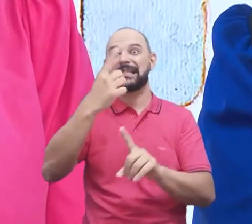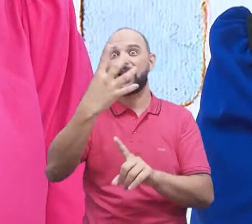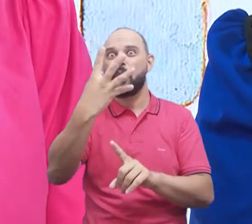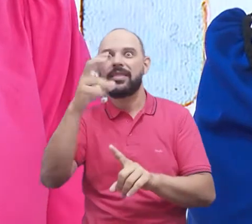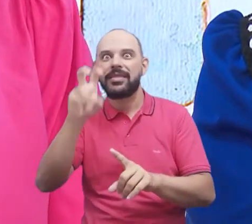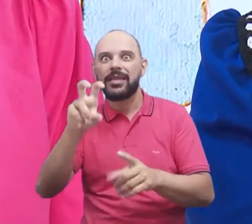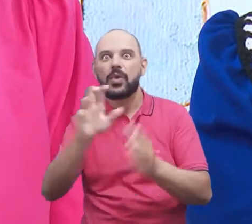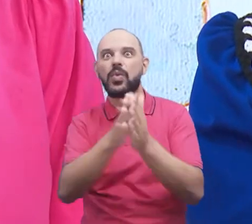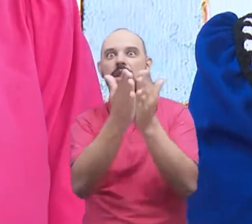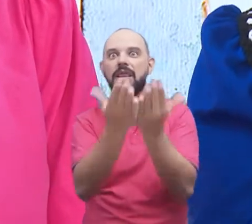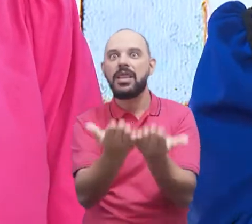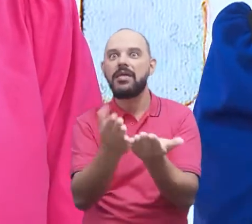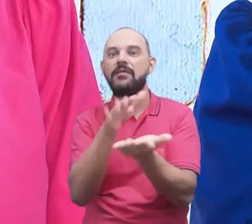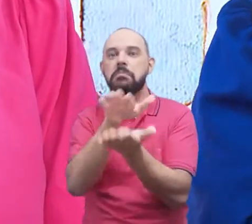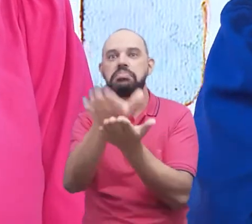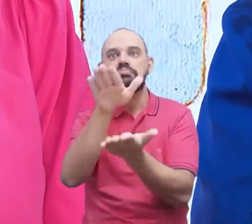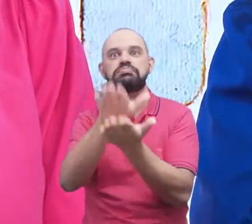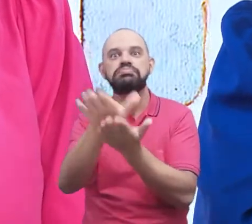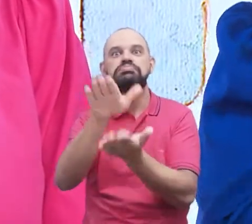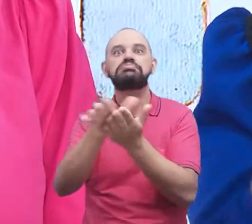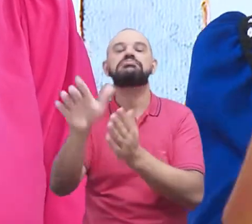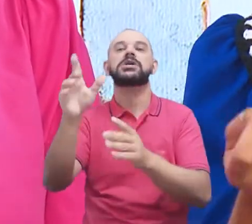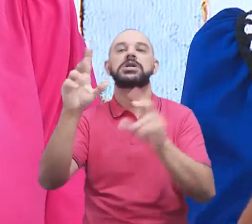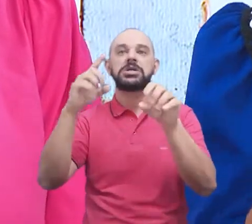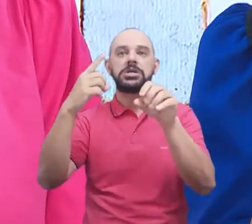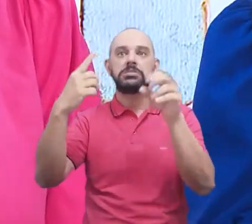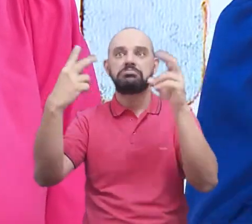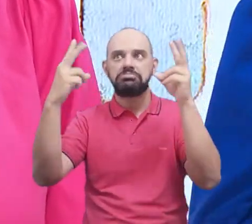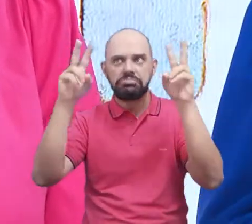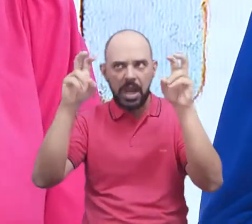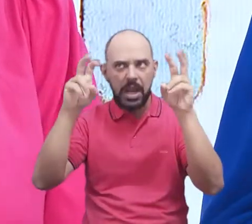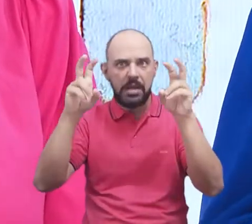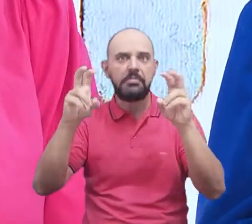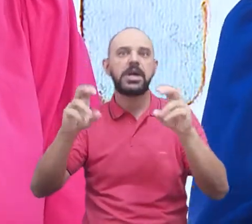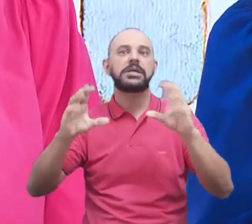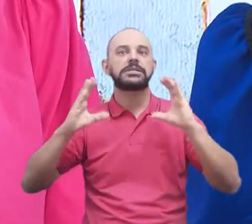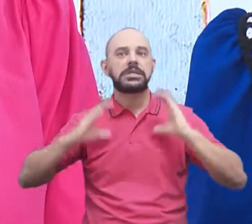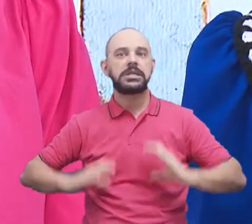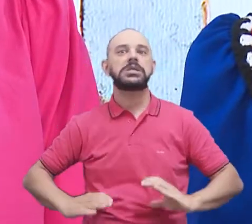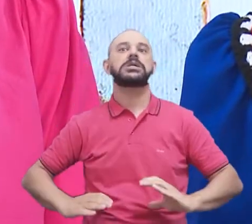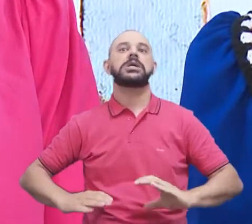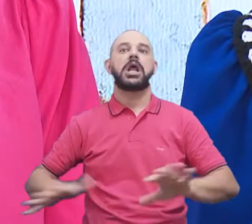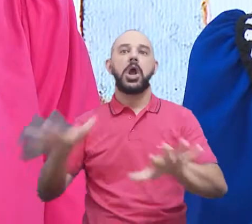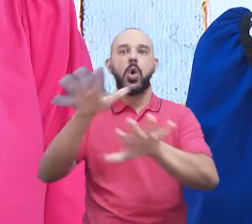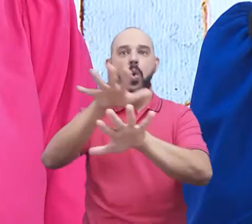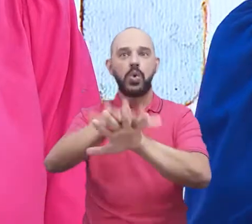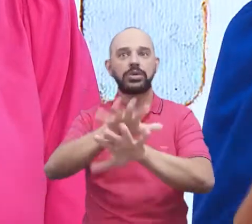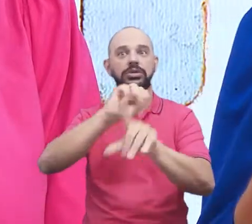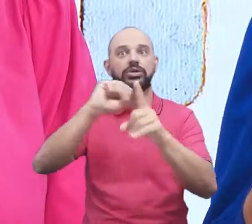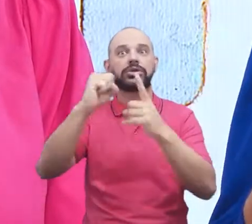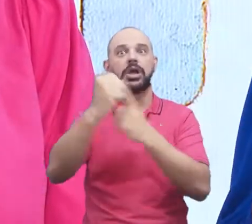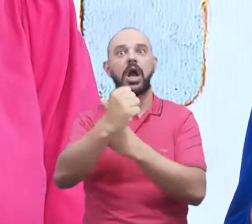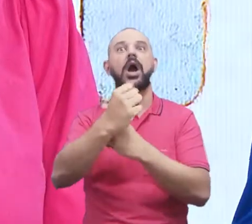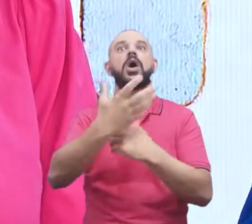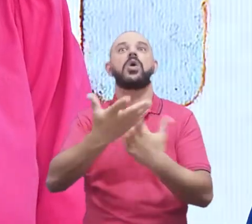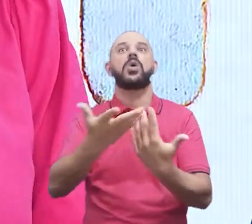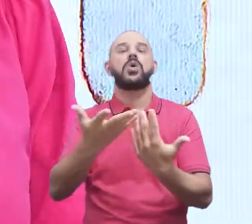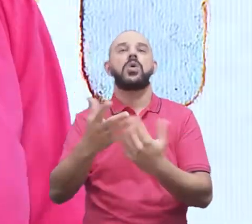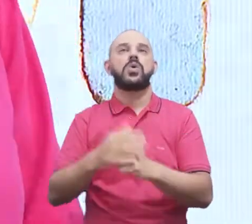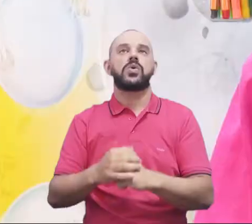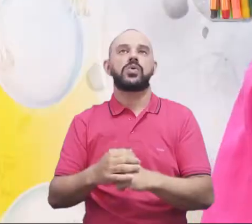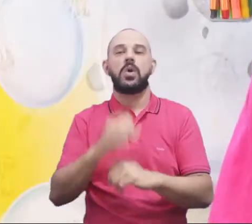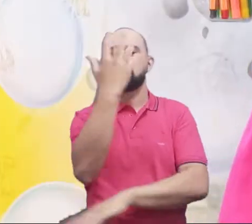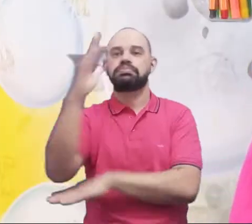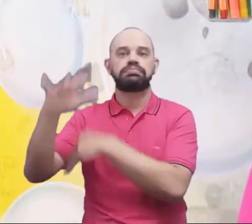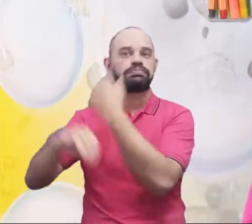de 145 obras publicadas sobre temas como cidadania, inclusão social e meio